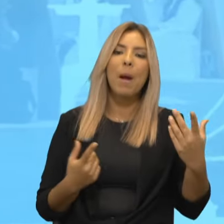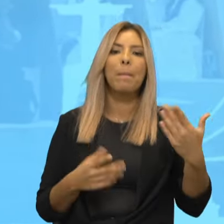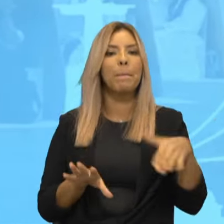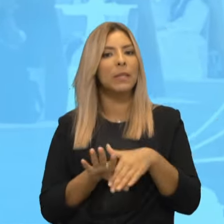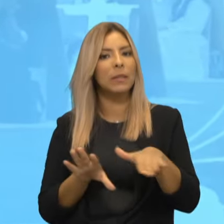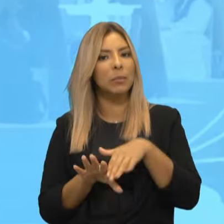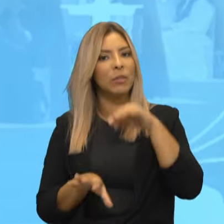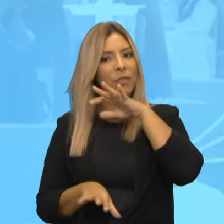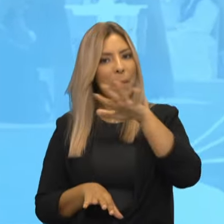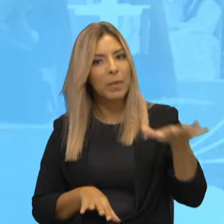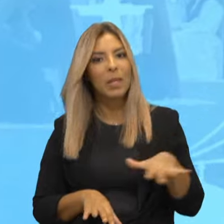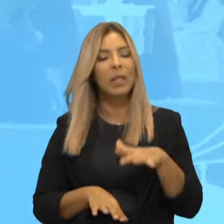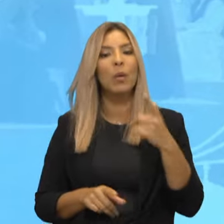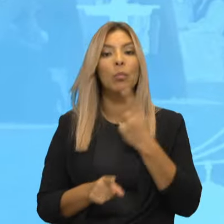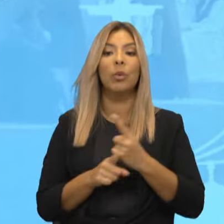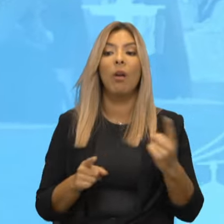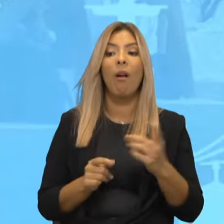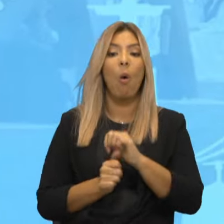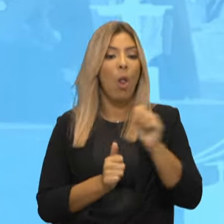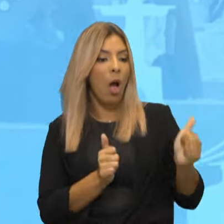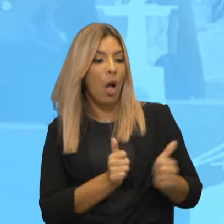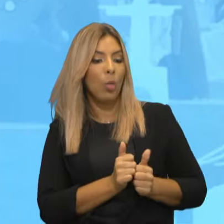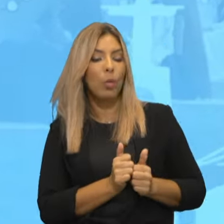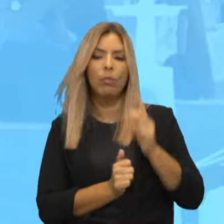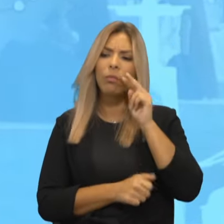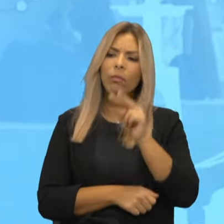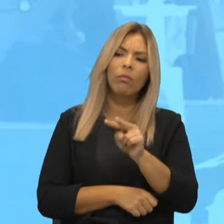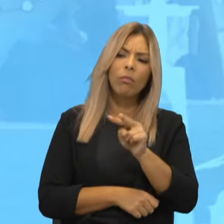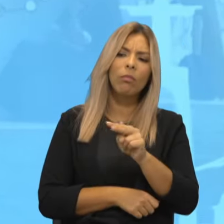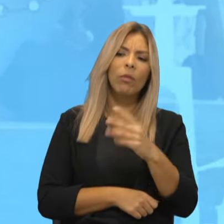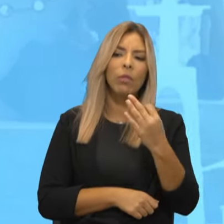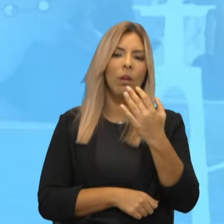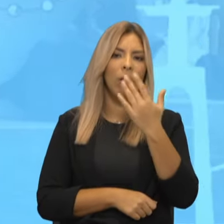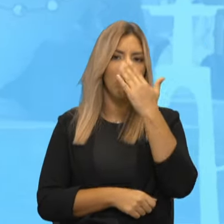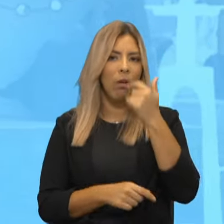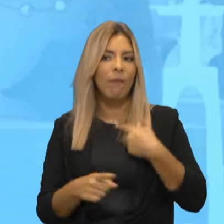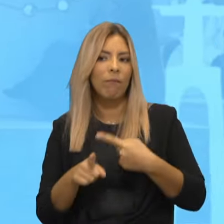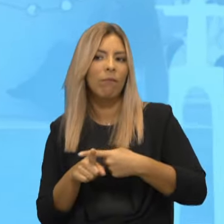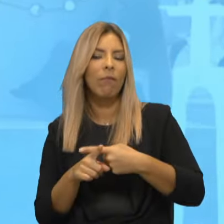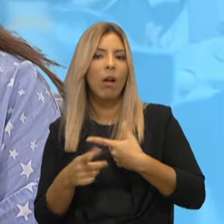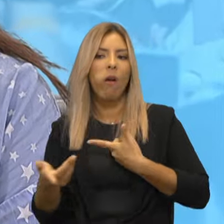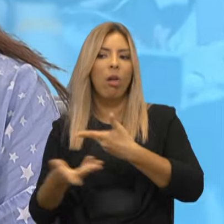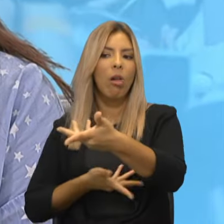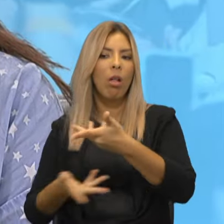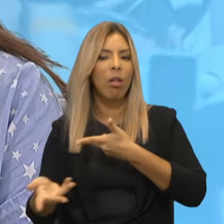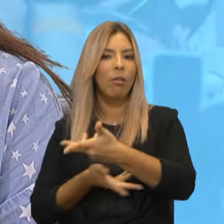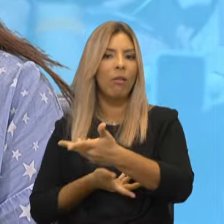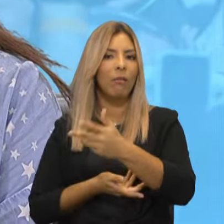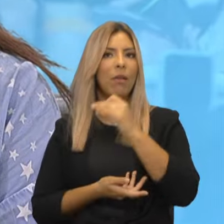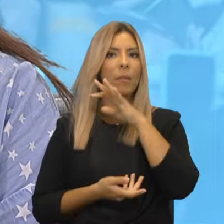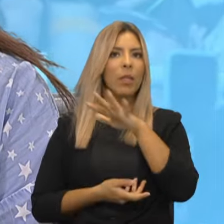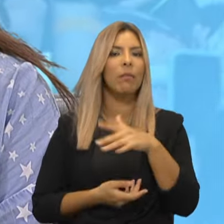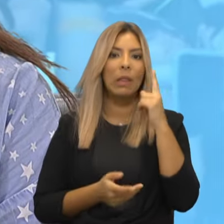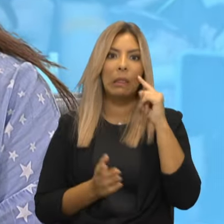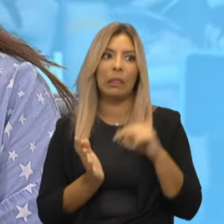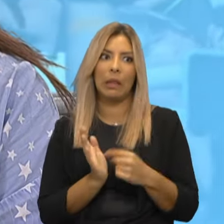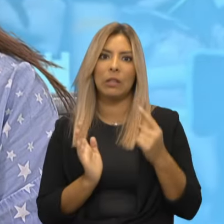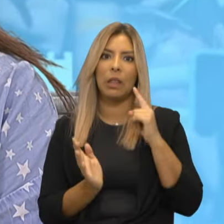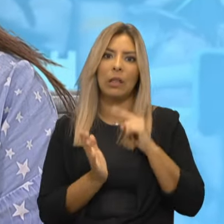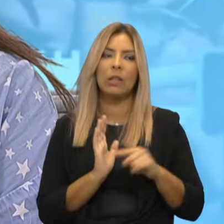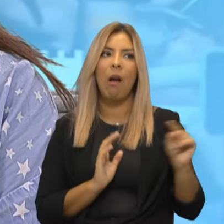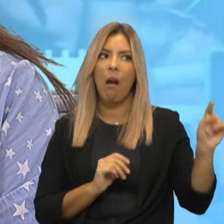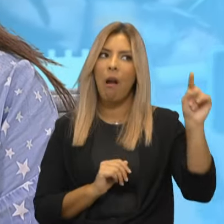viam o que estava a acontecer e muitas vezes eram chamados por até catequeses mais interativas, em que eles eram levados, isto foi experimentado em diversas